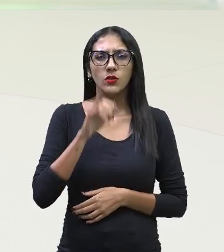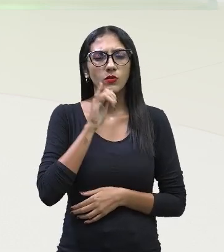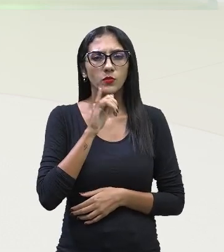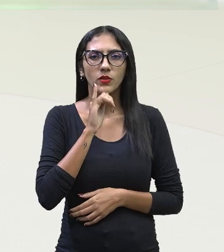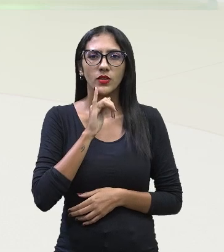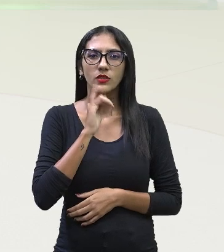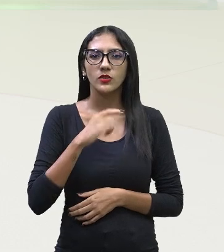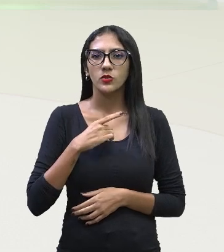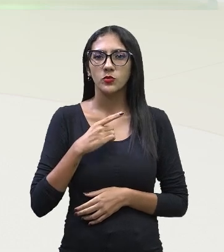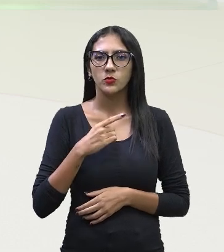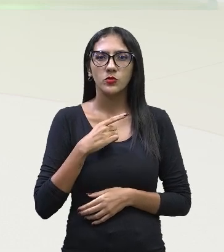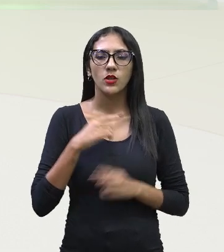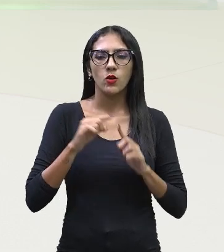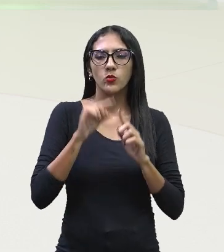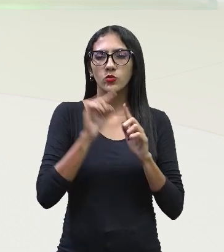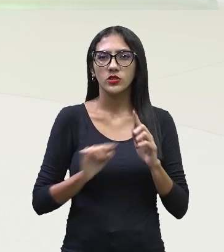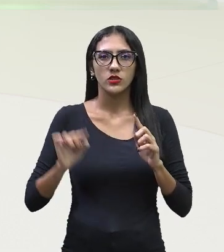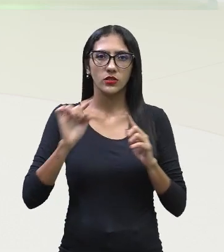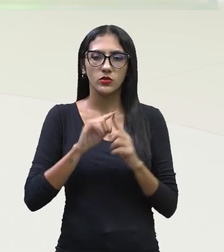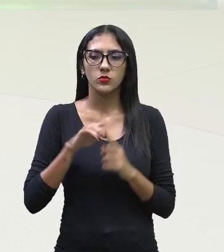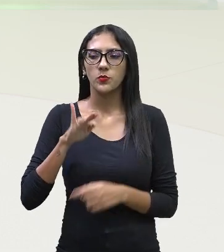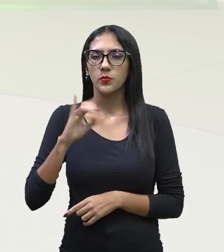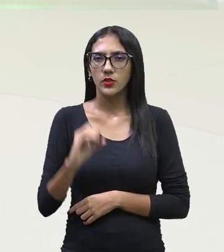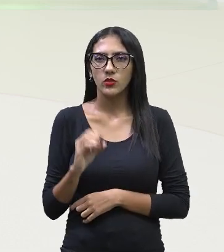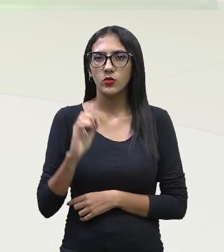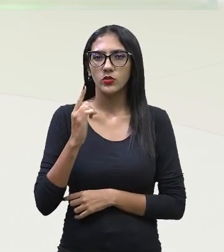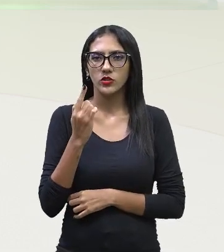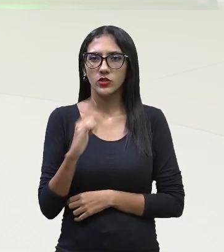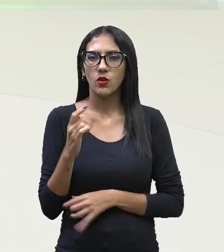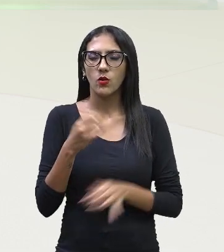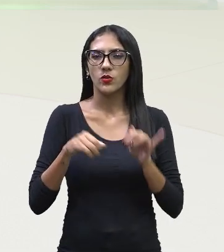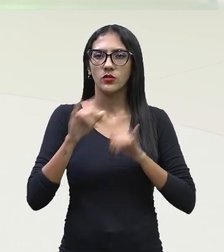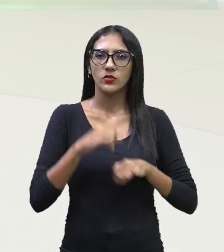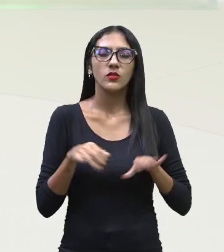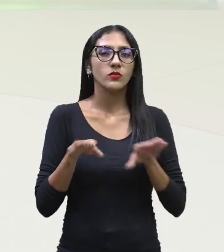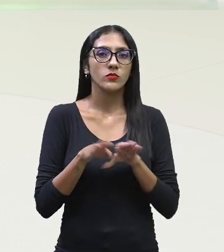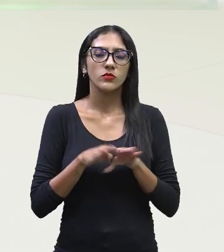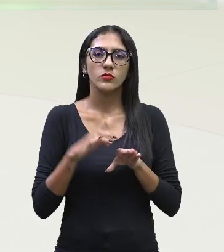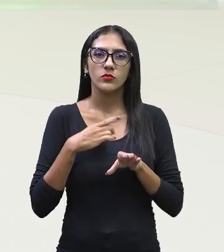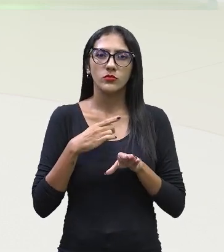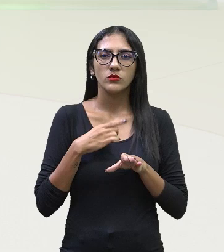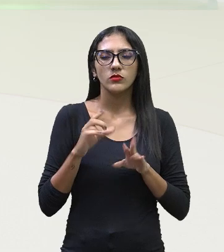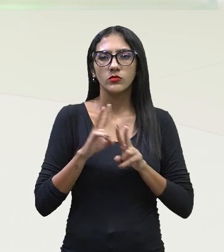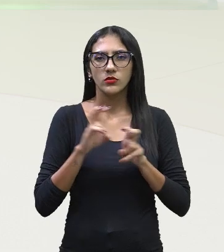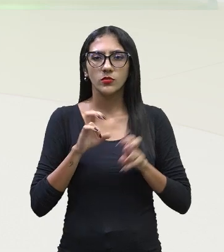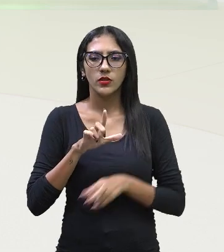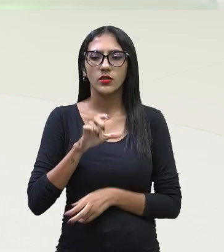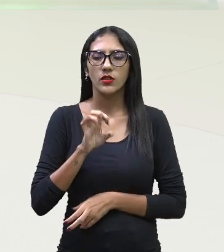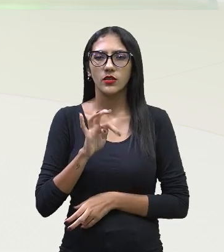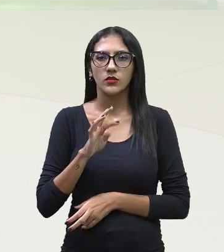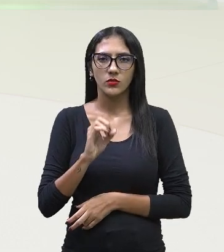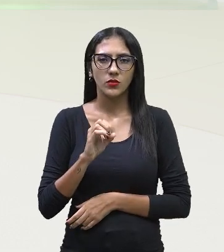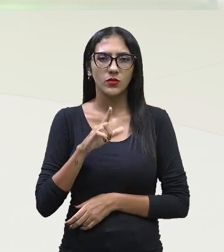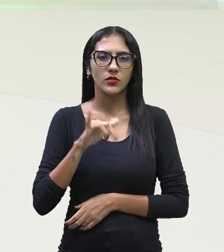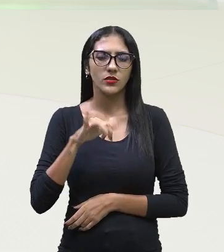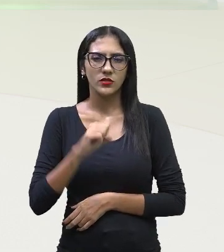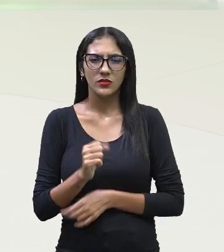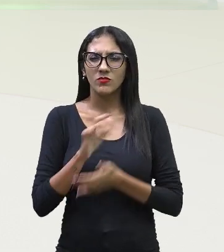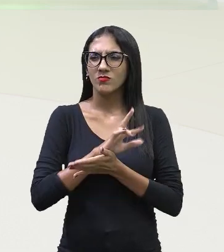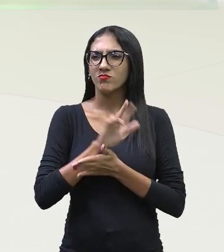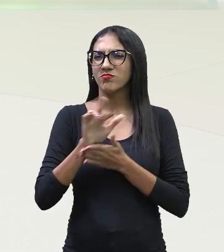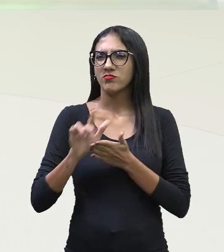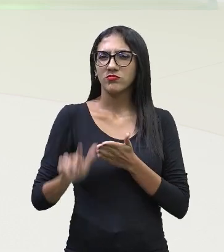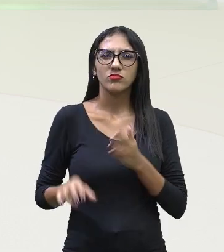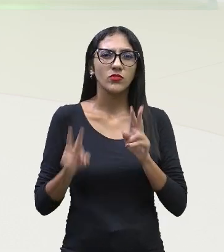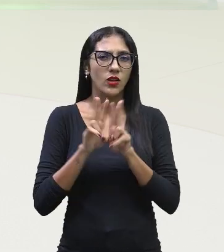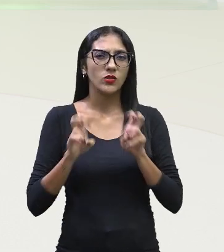exemplo, sobre os ciclos biogeoquímicos, também vamos falar, né, de eletrólise, galvanoplastia, são vários